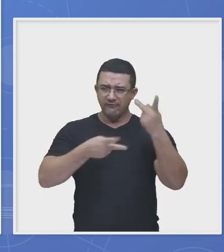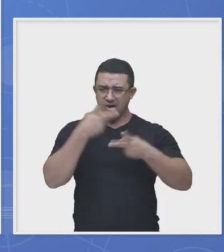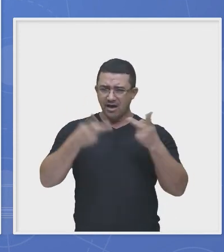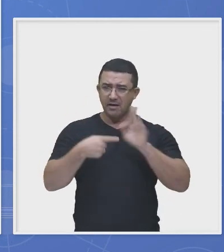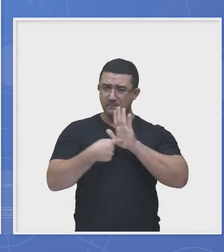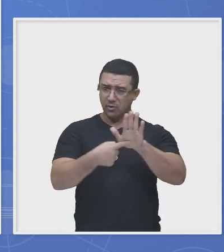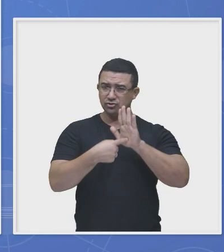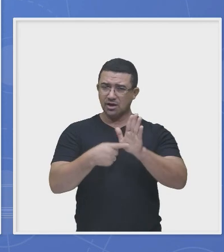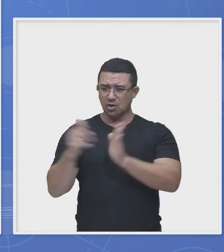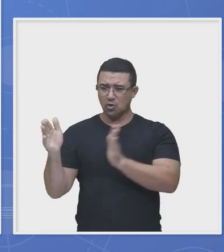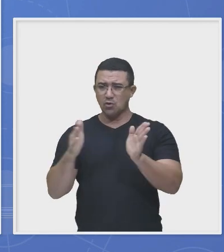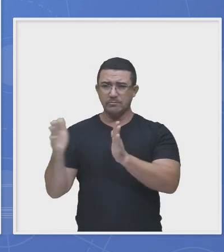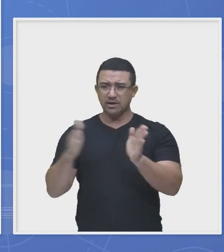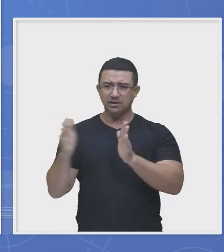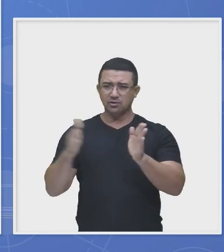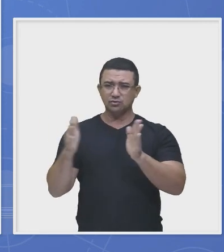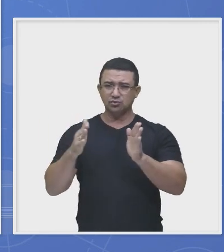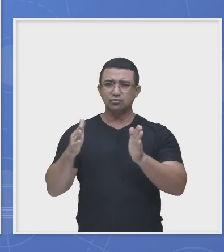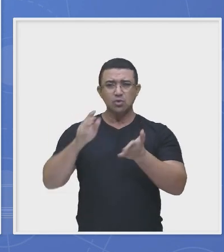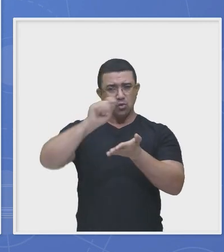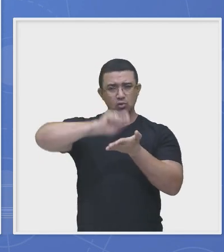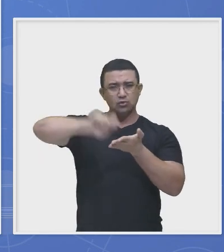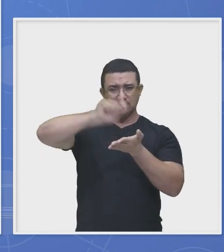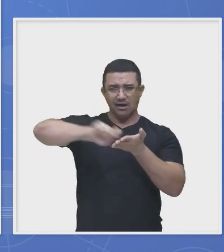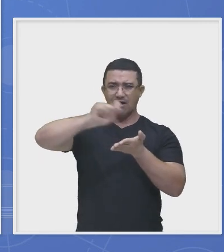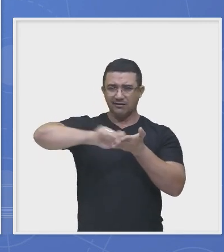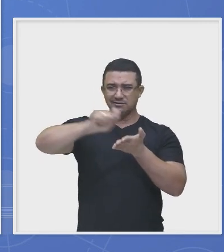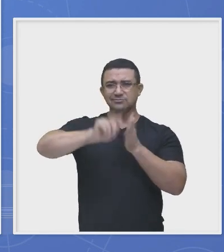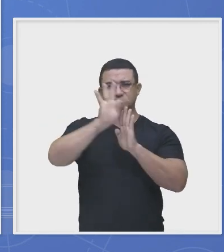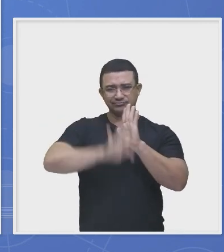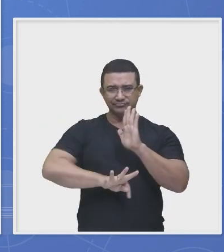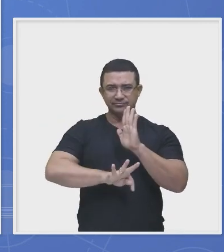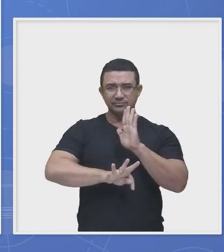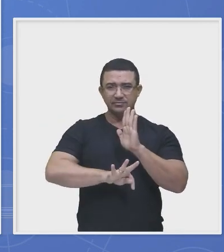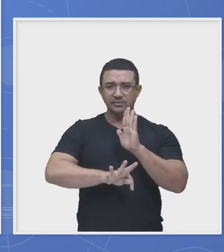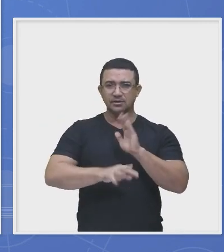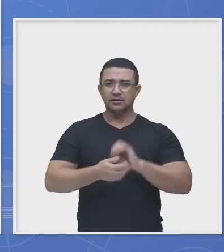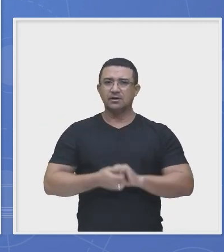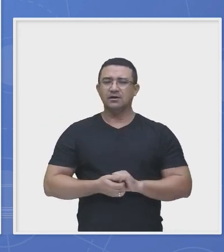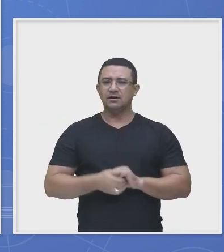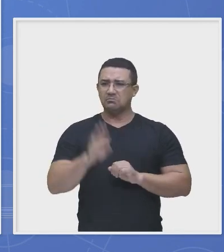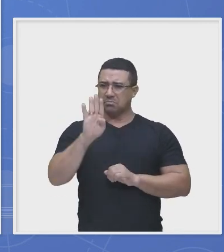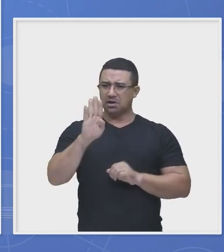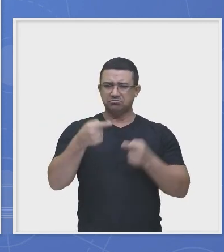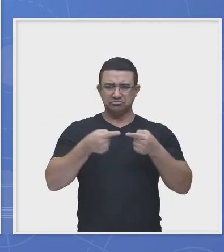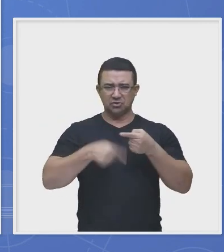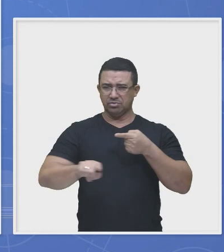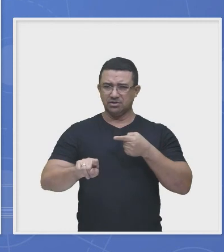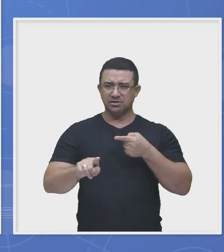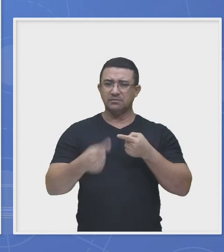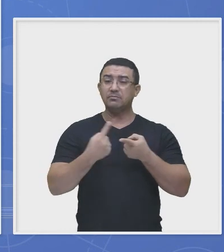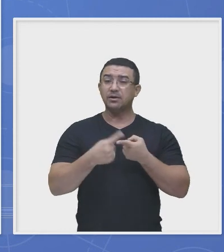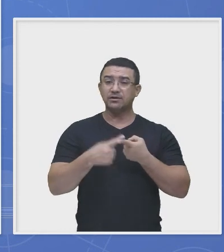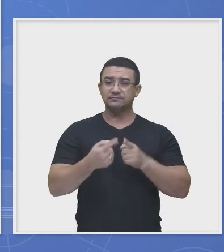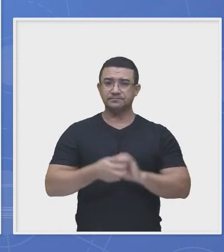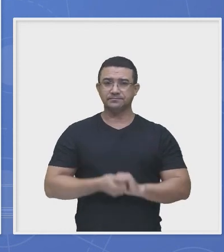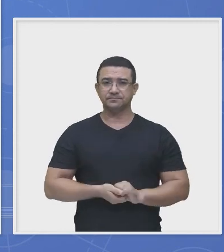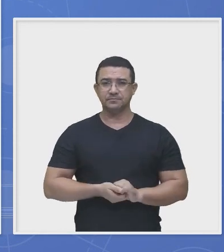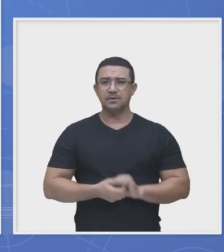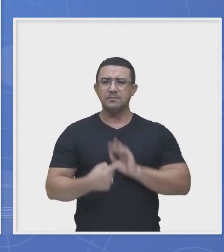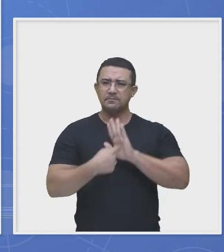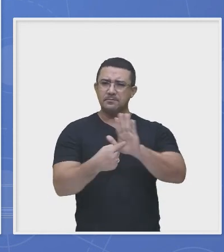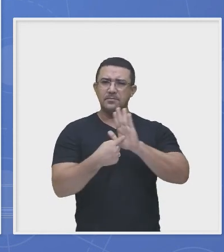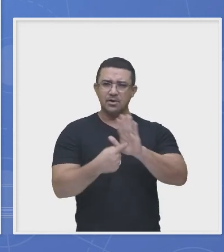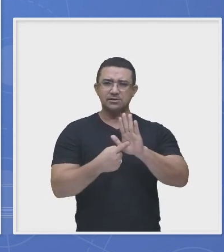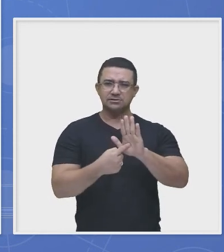ao momento em que esse texto foi escrito. Por que não pode ser a letra B? Perceba que a letra B, ela apresenta